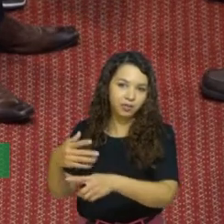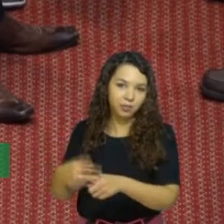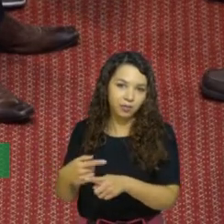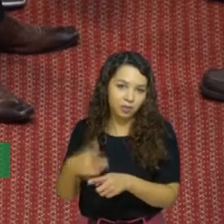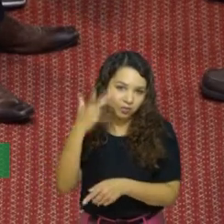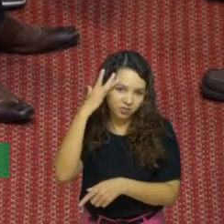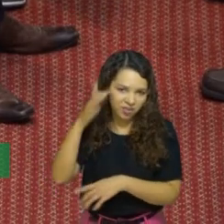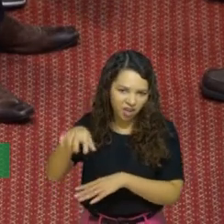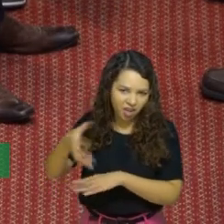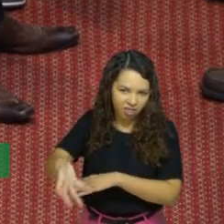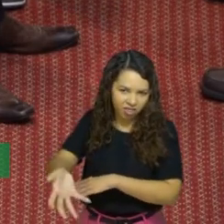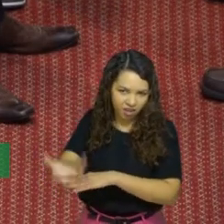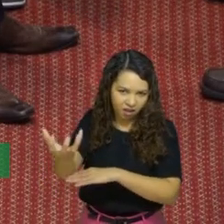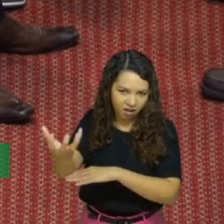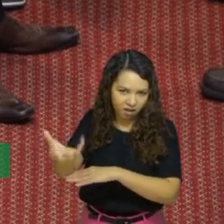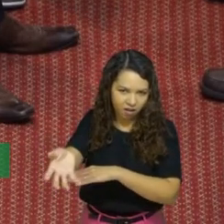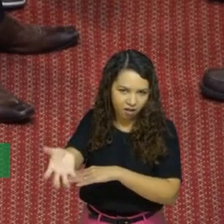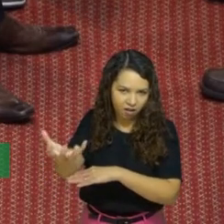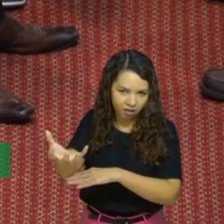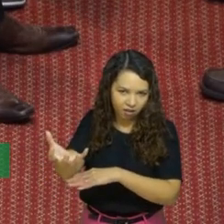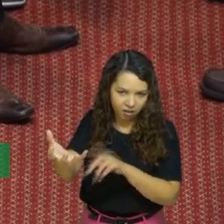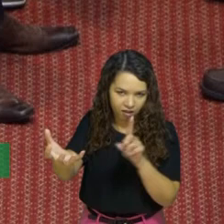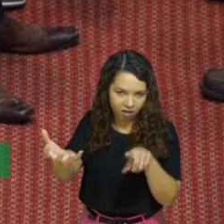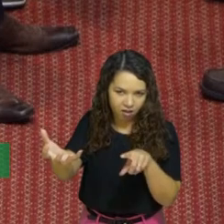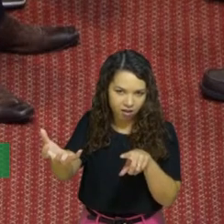é uma draga?